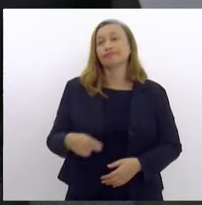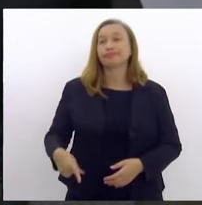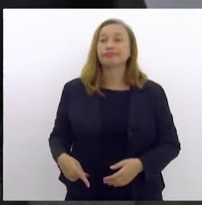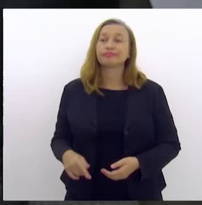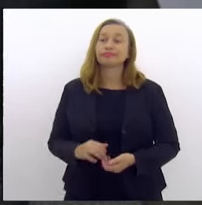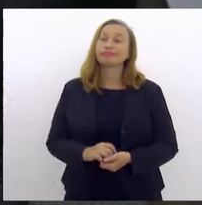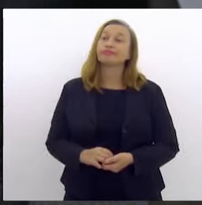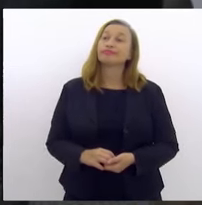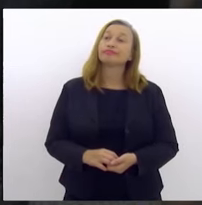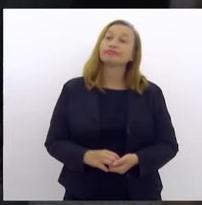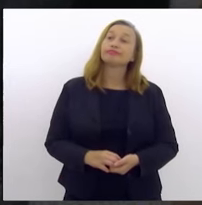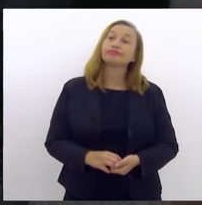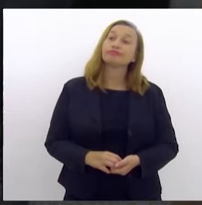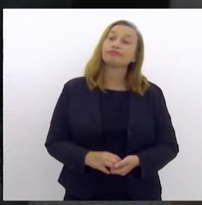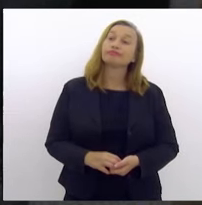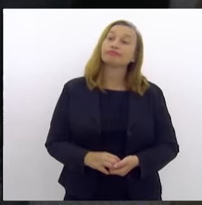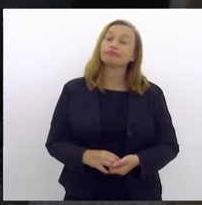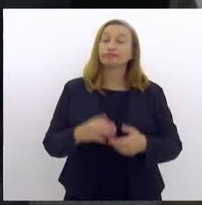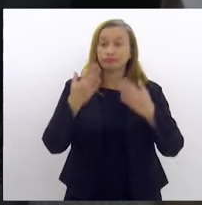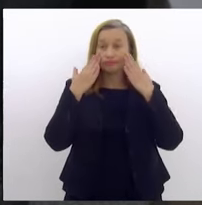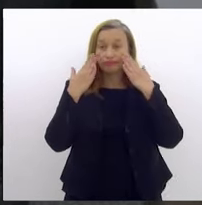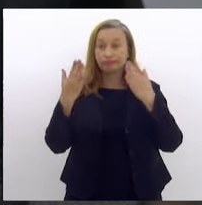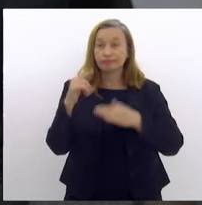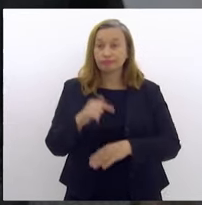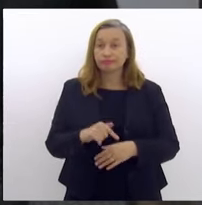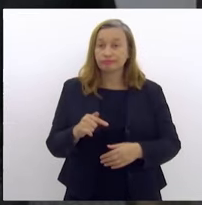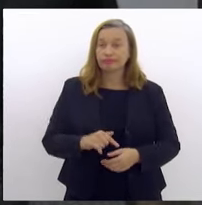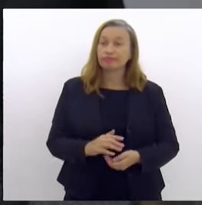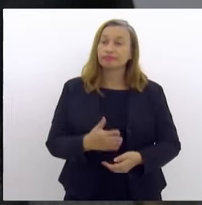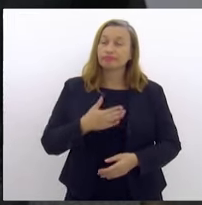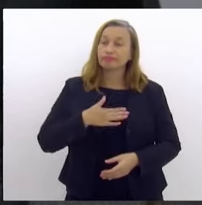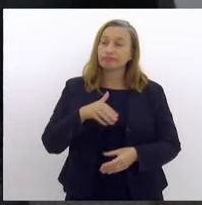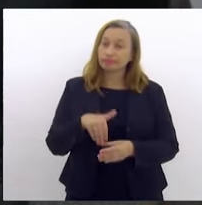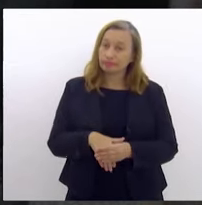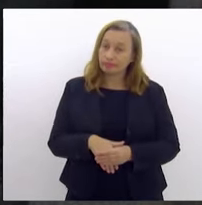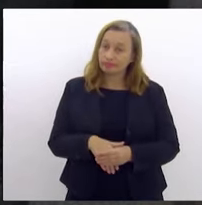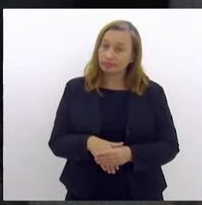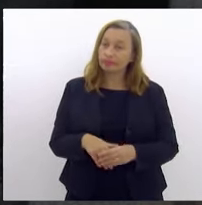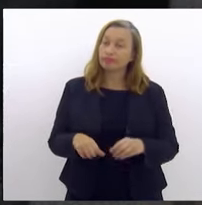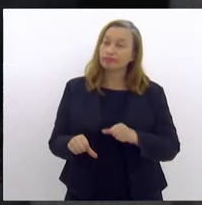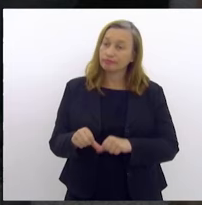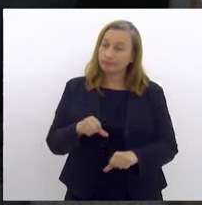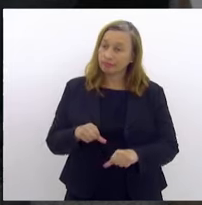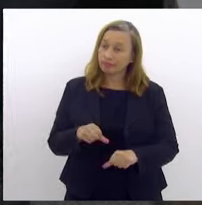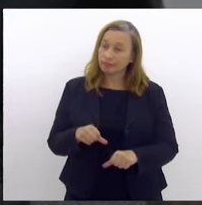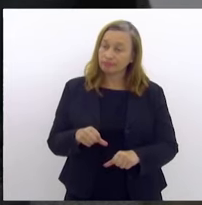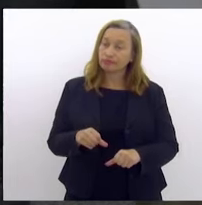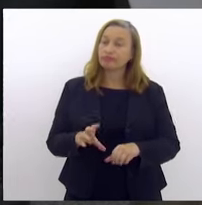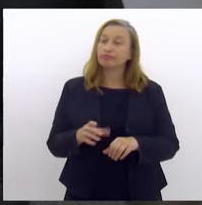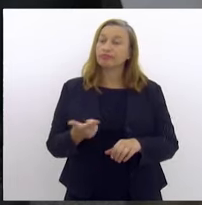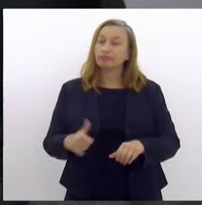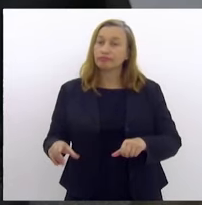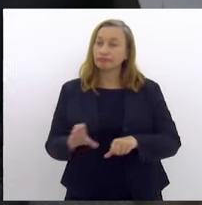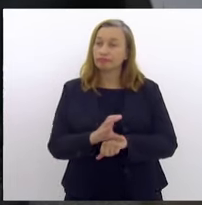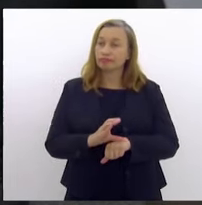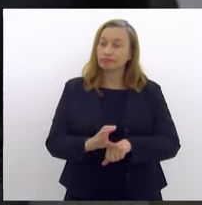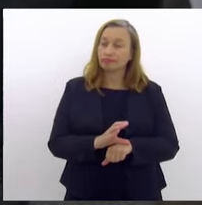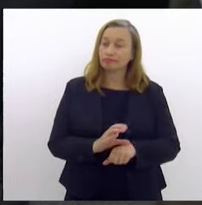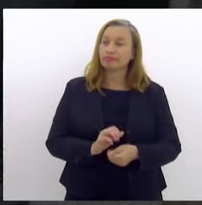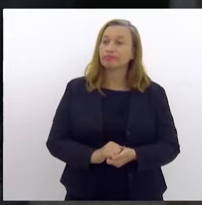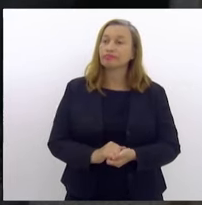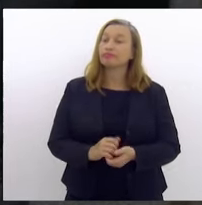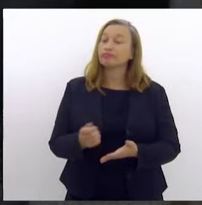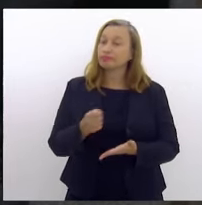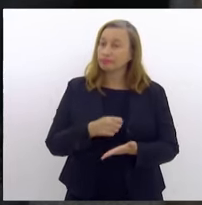estou fazendo aqui e apresentando o meu voto divergente pela inconstitucionalidade,